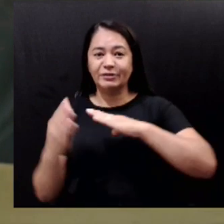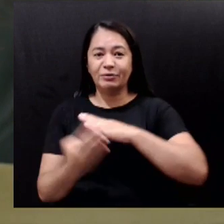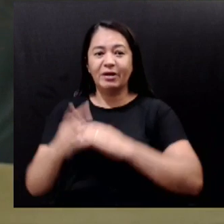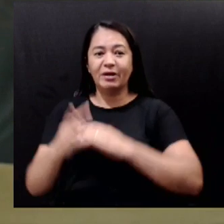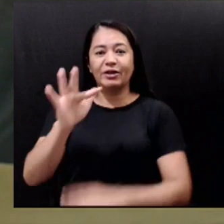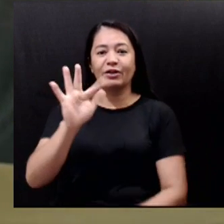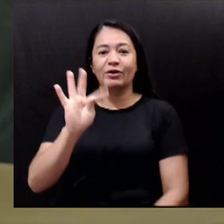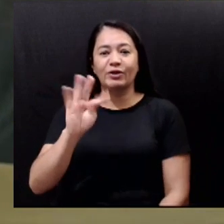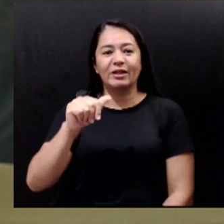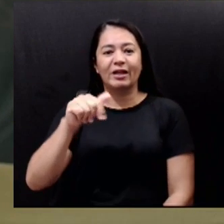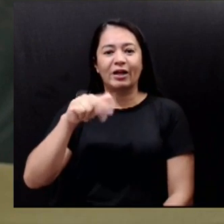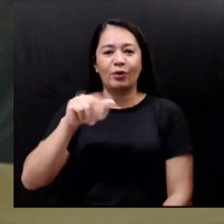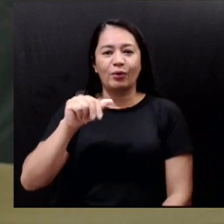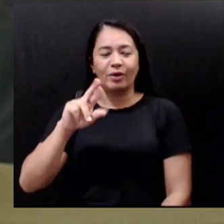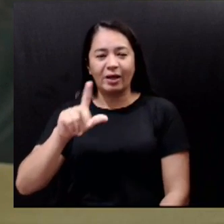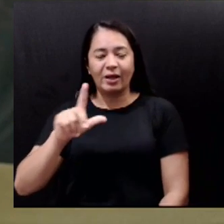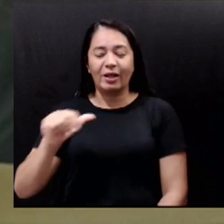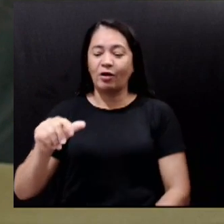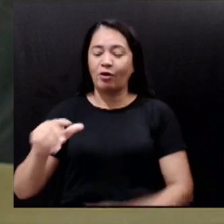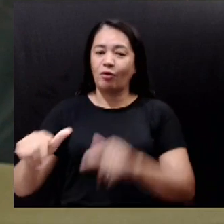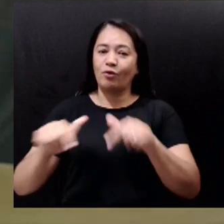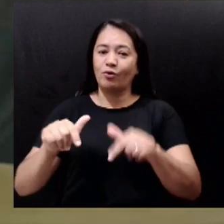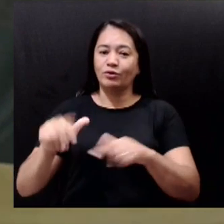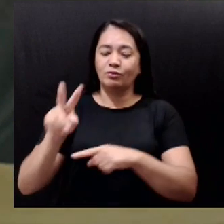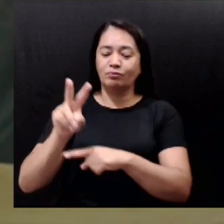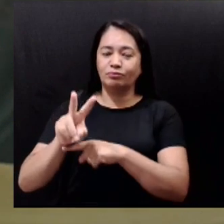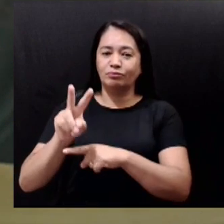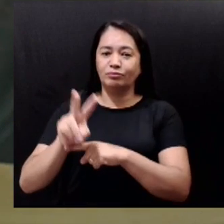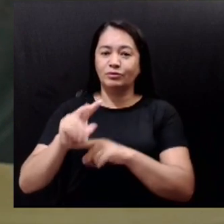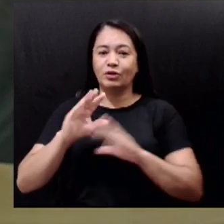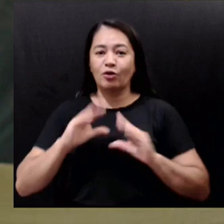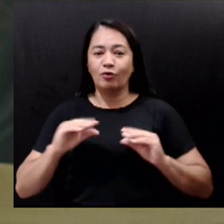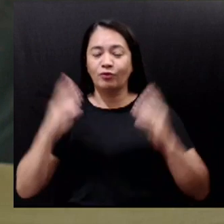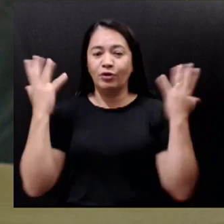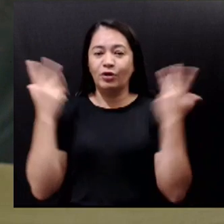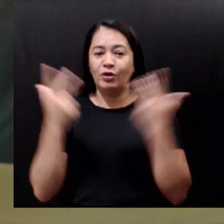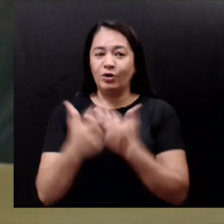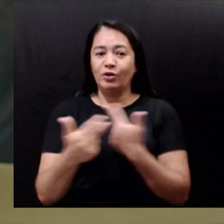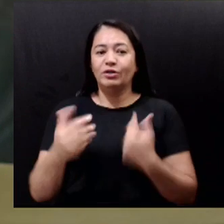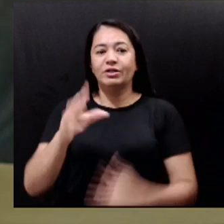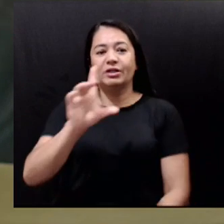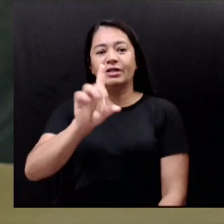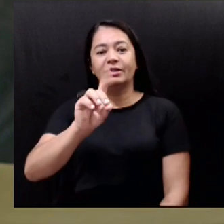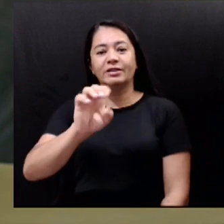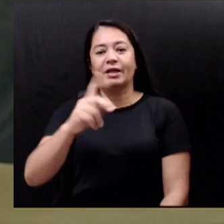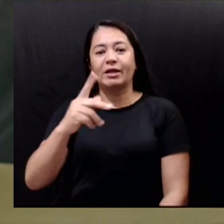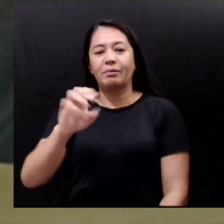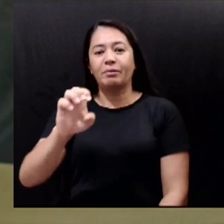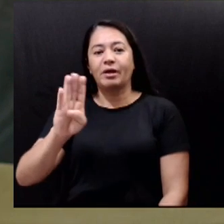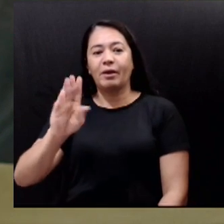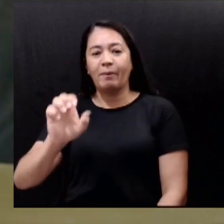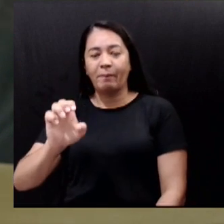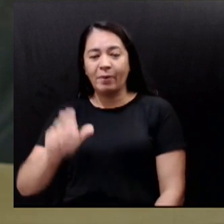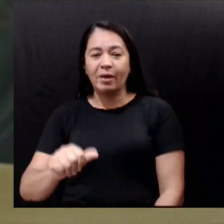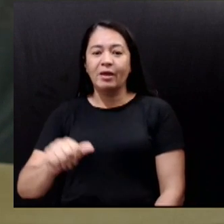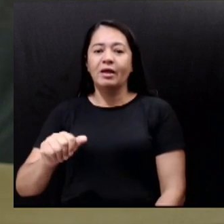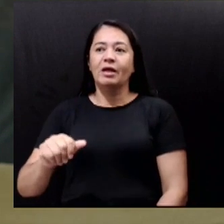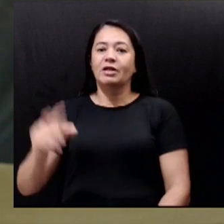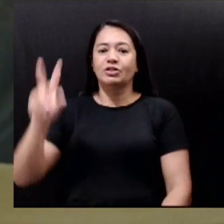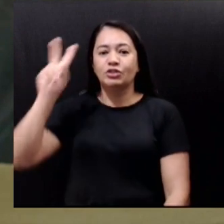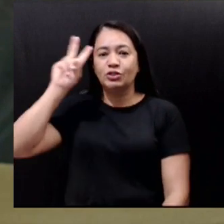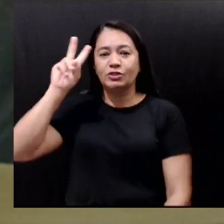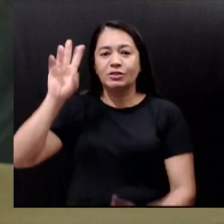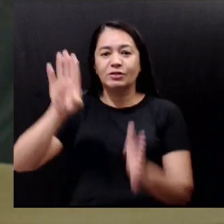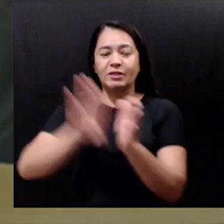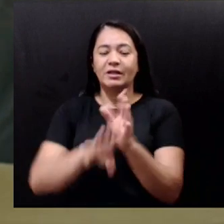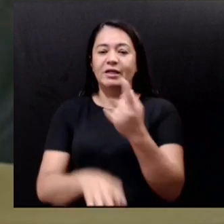do Departamento de Proteção e Bem-Estar Animal, DPBEA de Campinas, funciona de segunda a sexta, das 8 ao meio-dia e